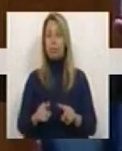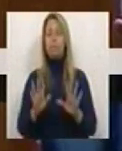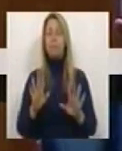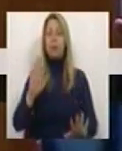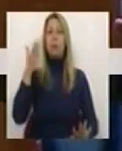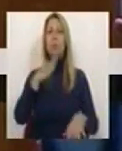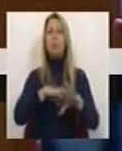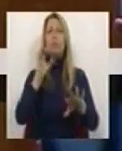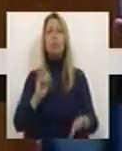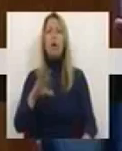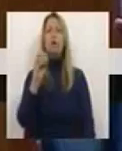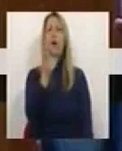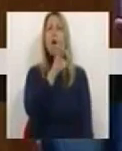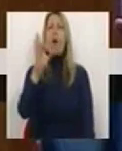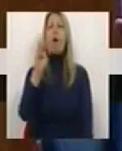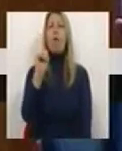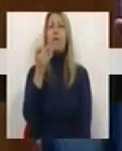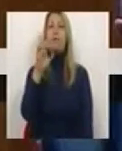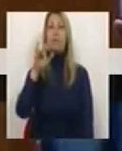relativamente ao offshore, havia